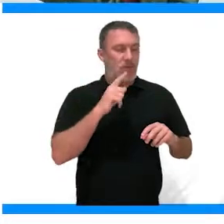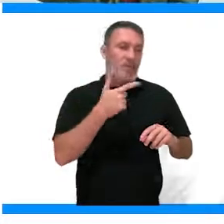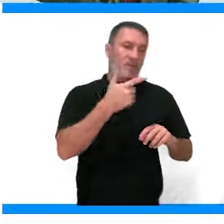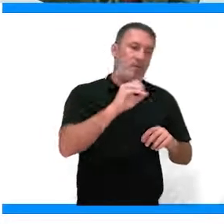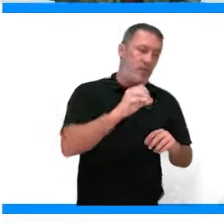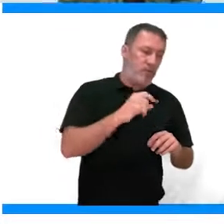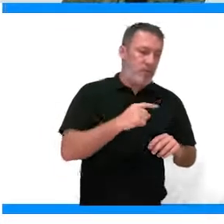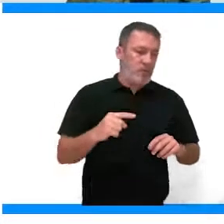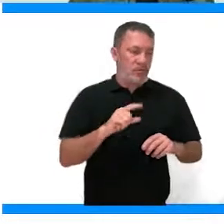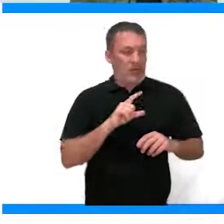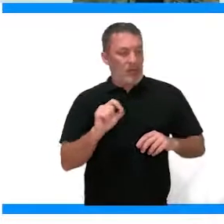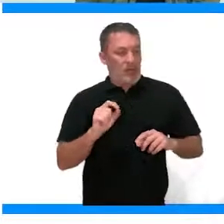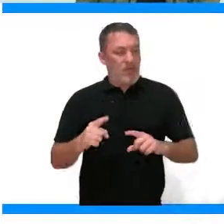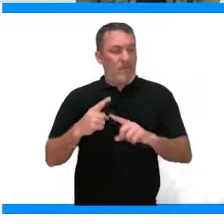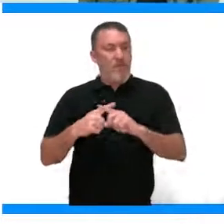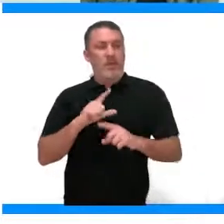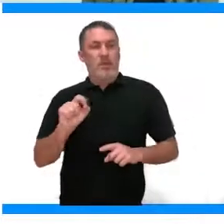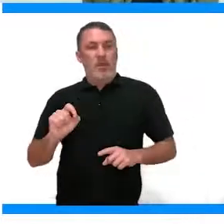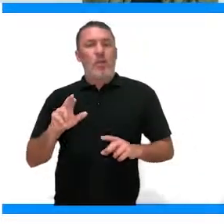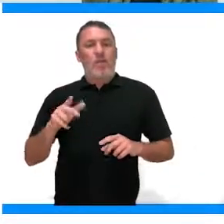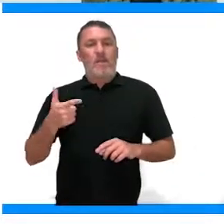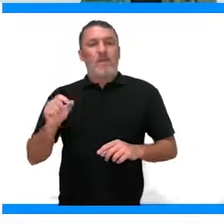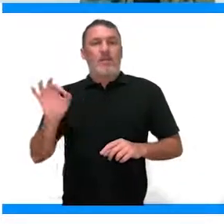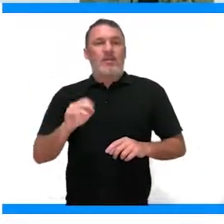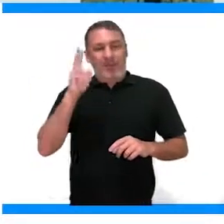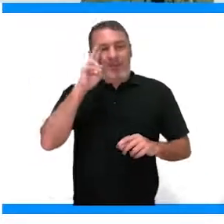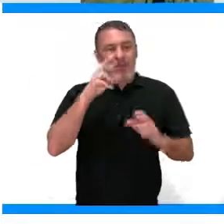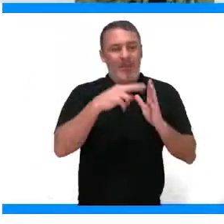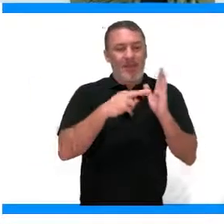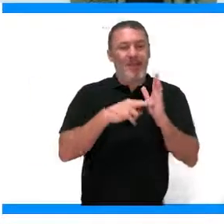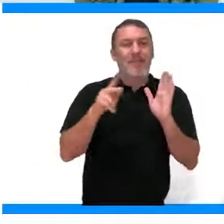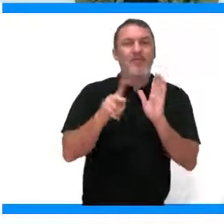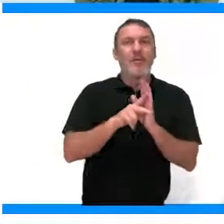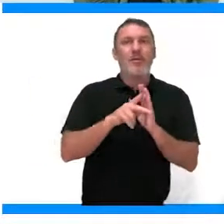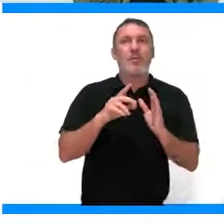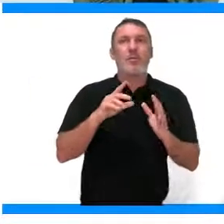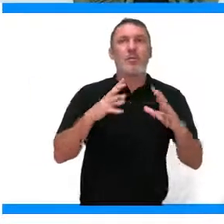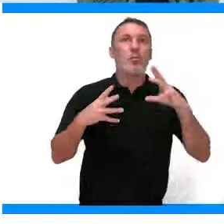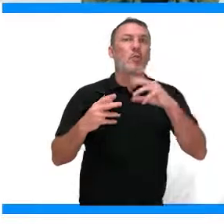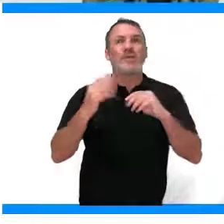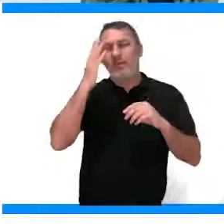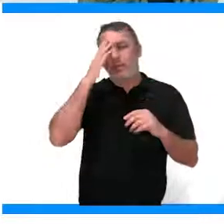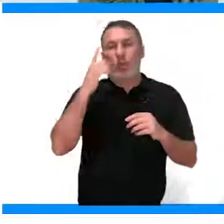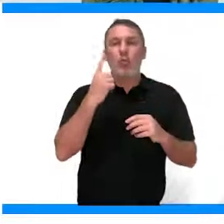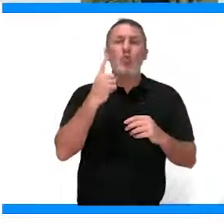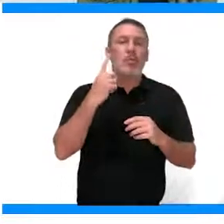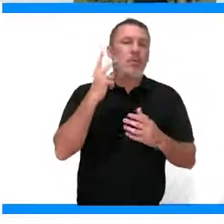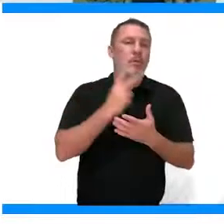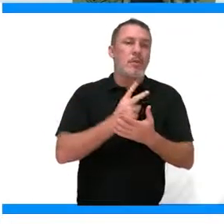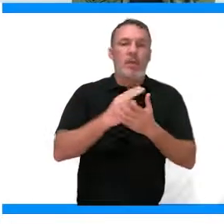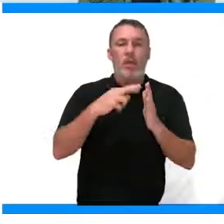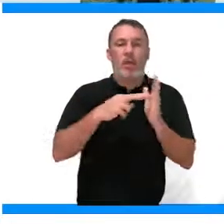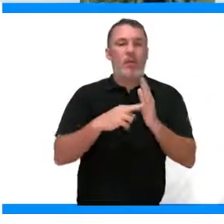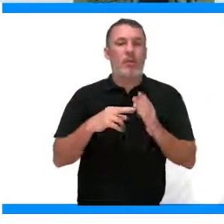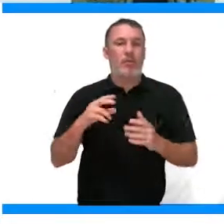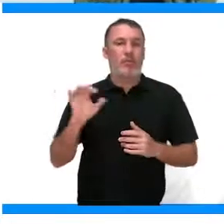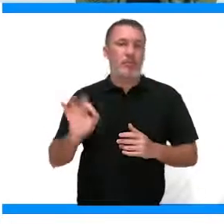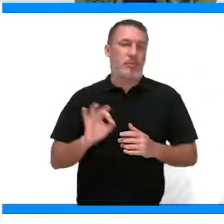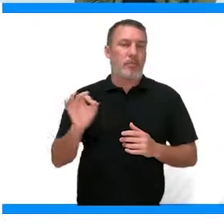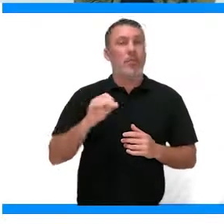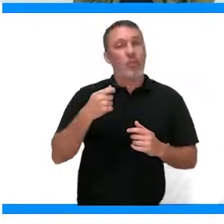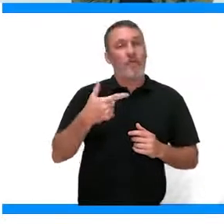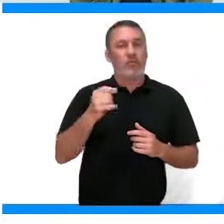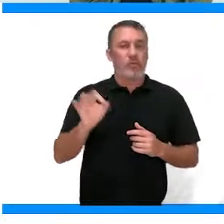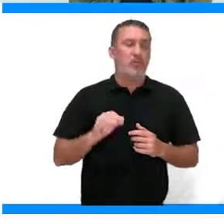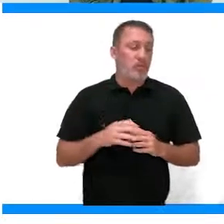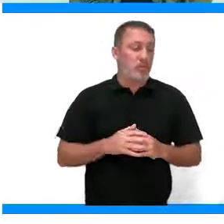porcentagem. 20 sobre 100 vezes 100, aquela regra universal da porcentagem. Parte sobre o total vezes 100. Isso vai dar